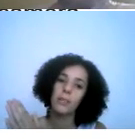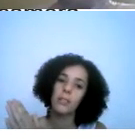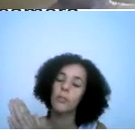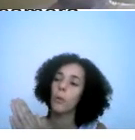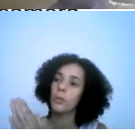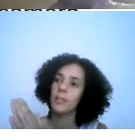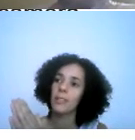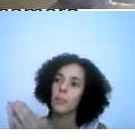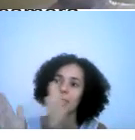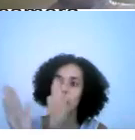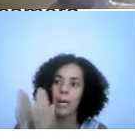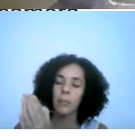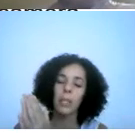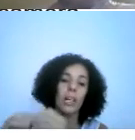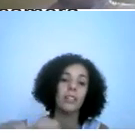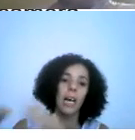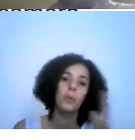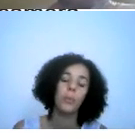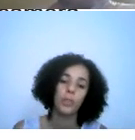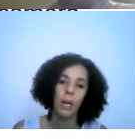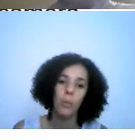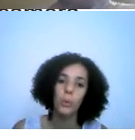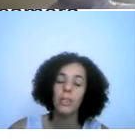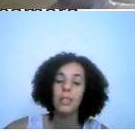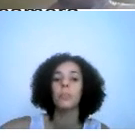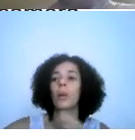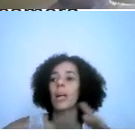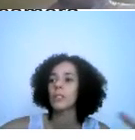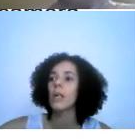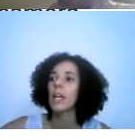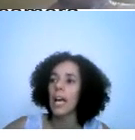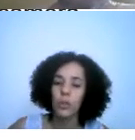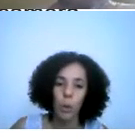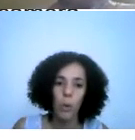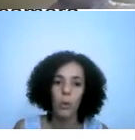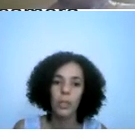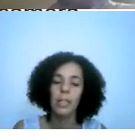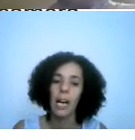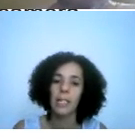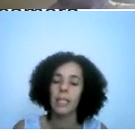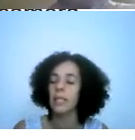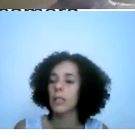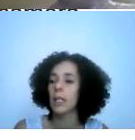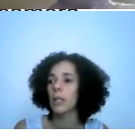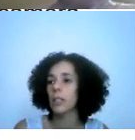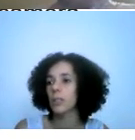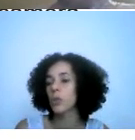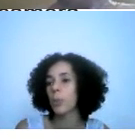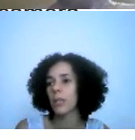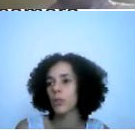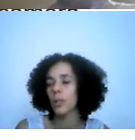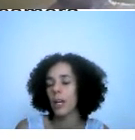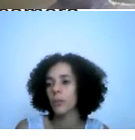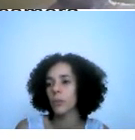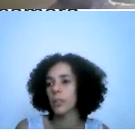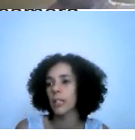espécie que vão conseguir fazer isso, mas essa parte menor, elas causam um estrago muito grande, porque elas elas tomam conta da área, né, do